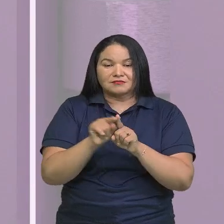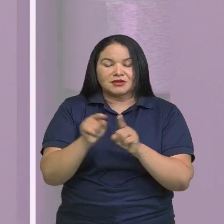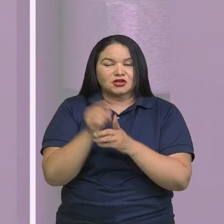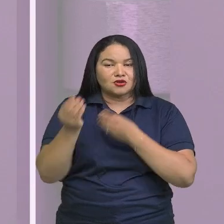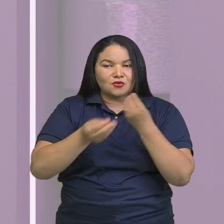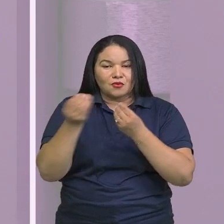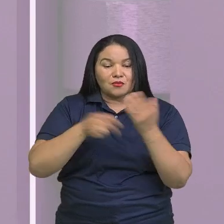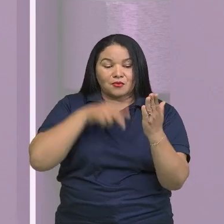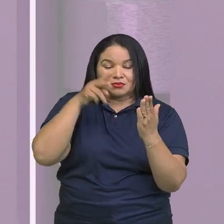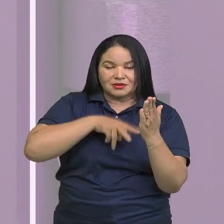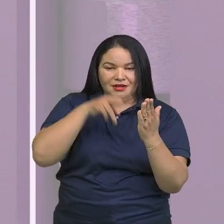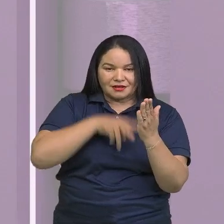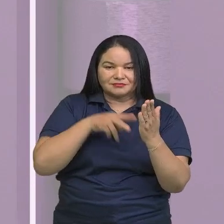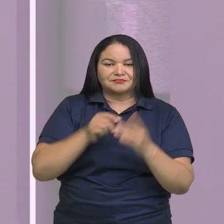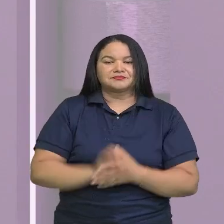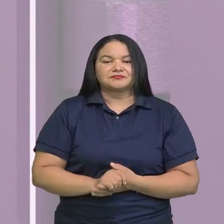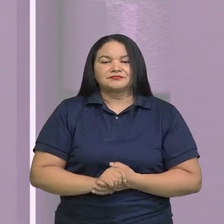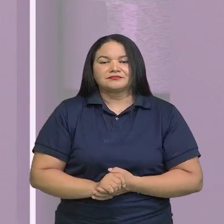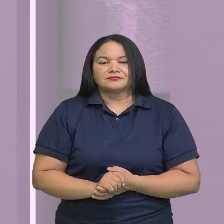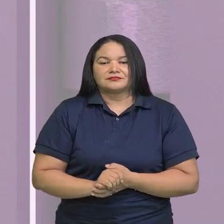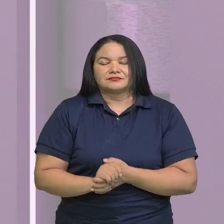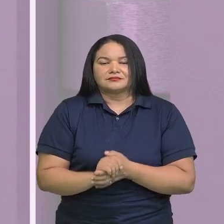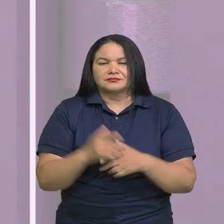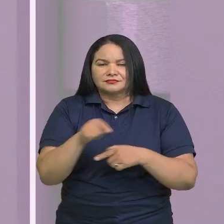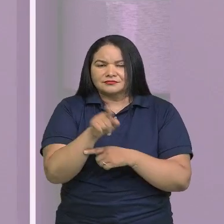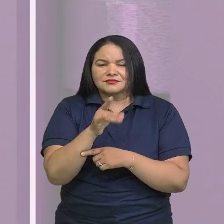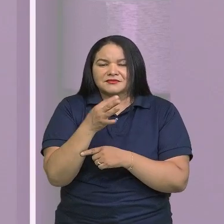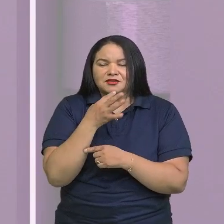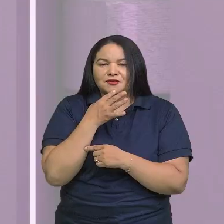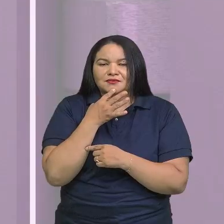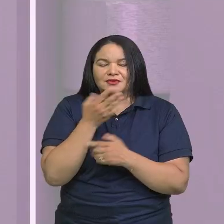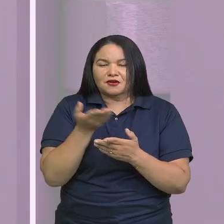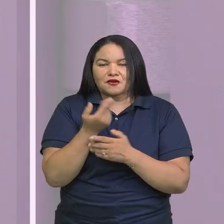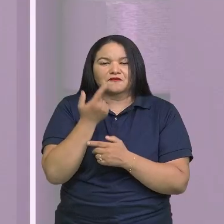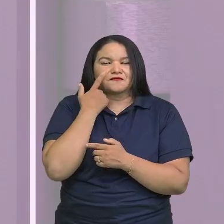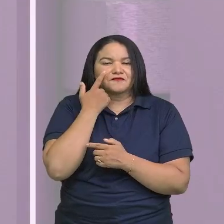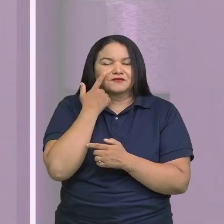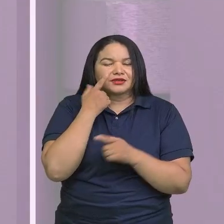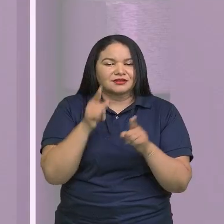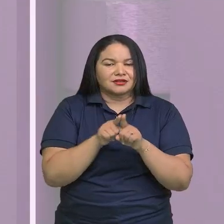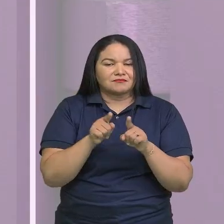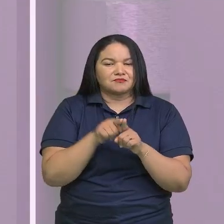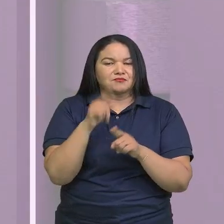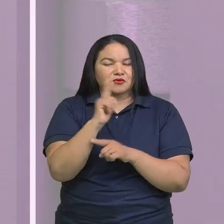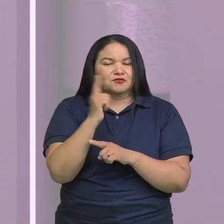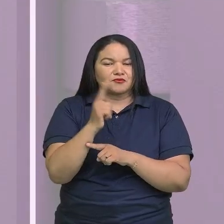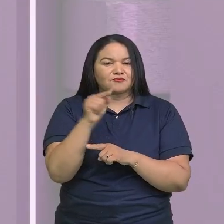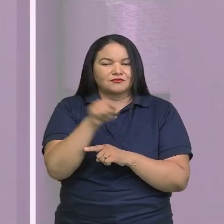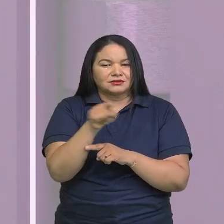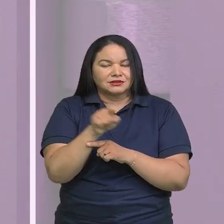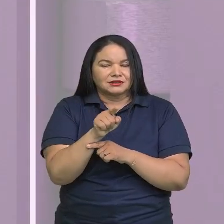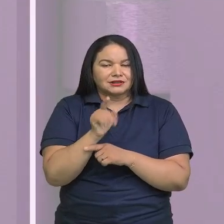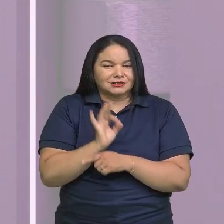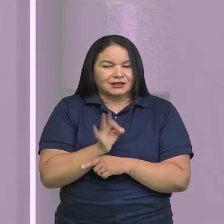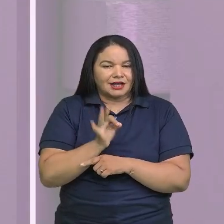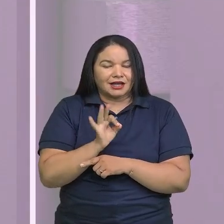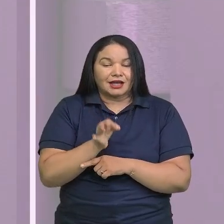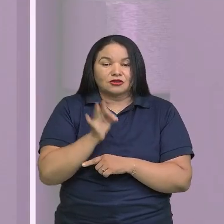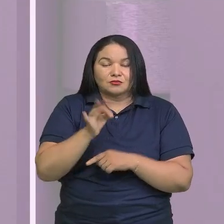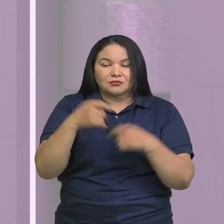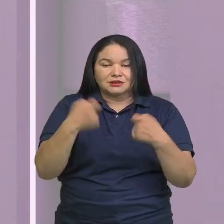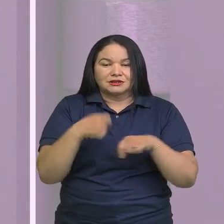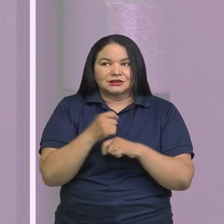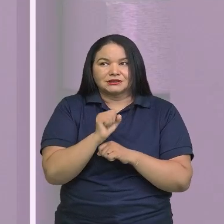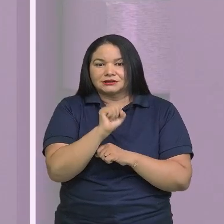Mas conhecendo aí todas essas três representações, vem agora ver uma tacada de mestre que é para você não errar mais quando tiver que fazer aí